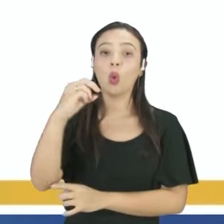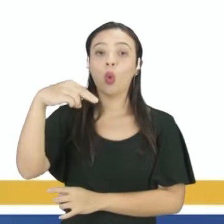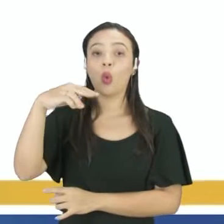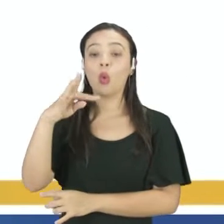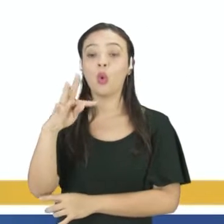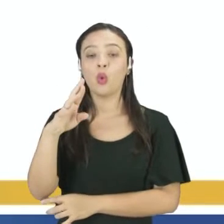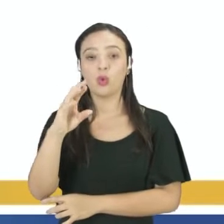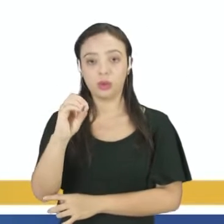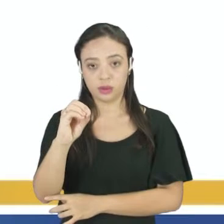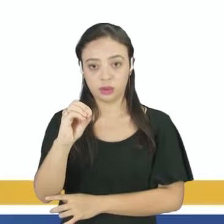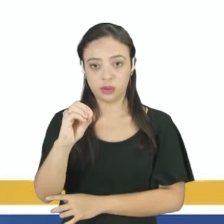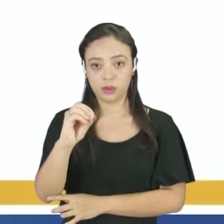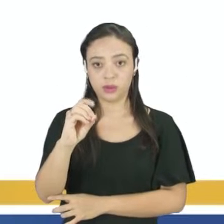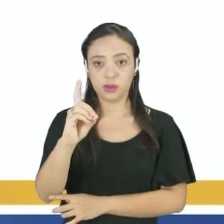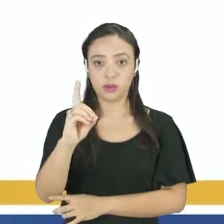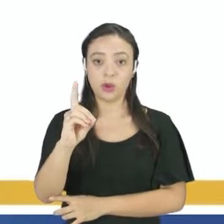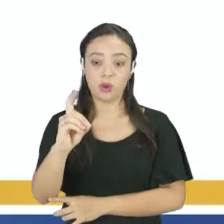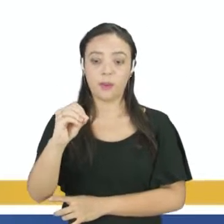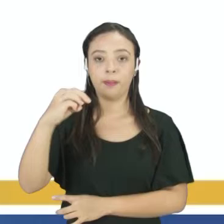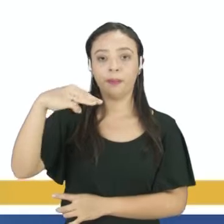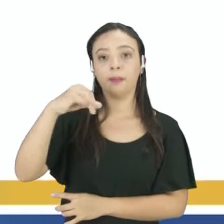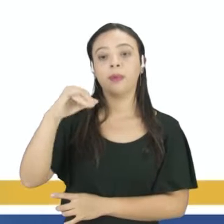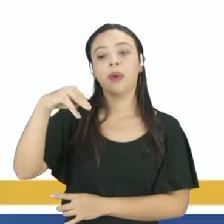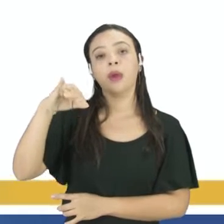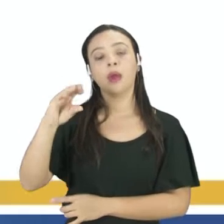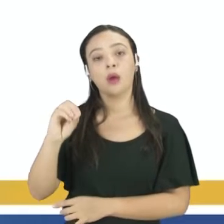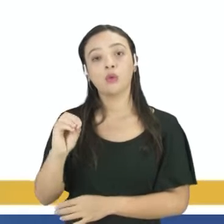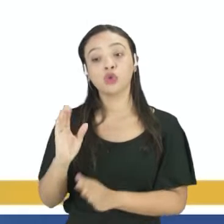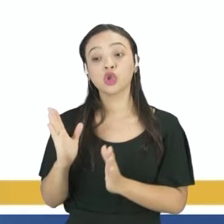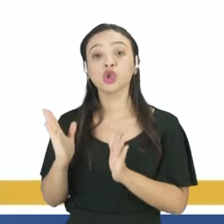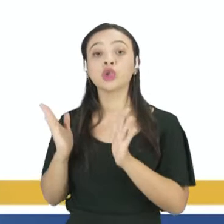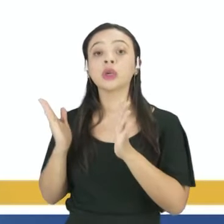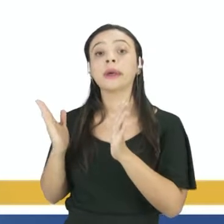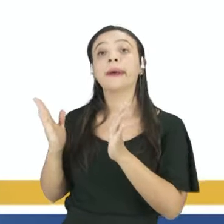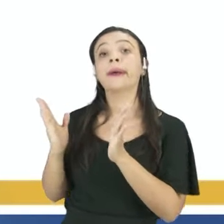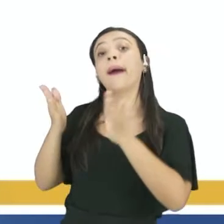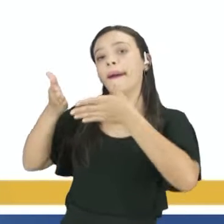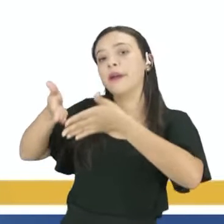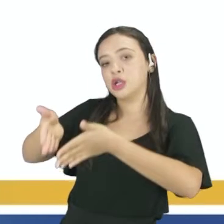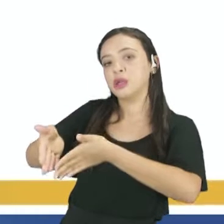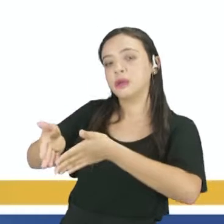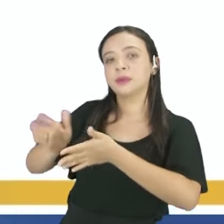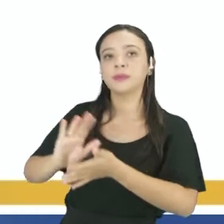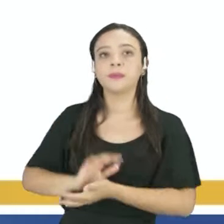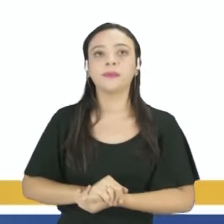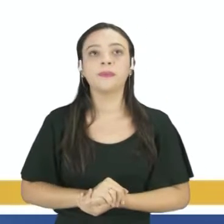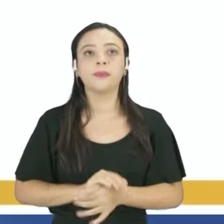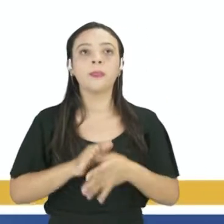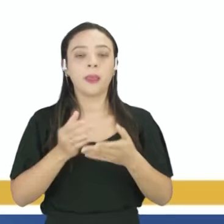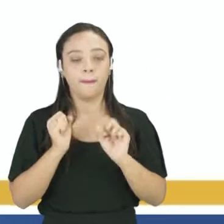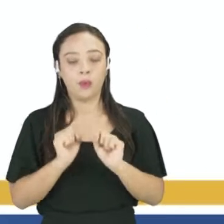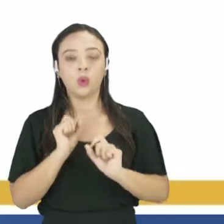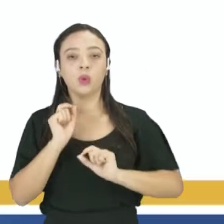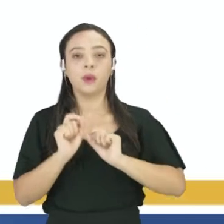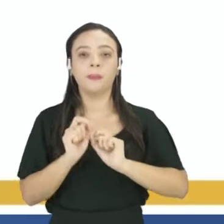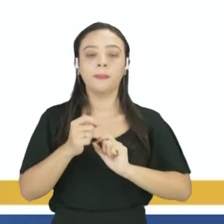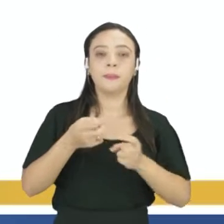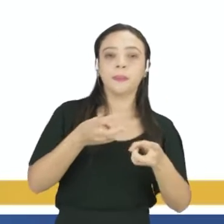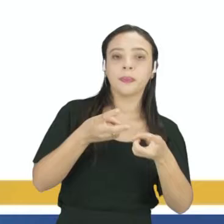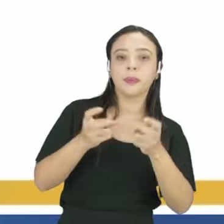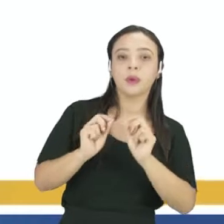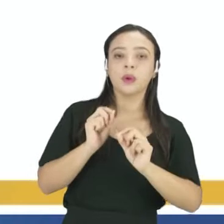onde chega a ponta da flecha, né? Para você não achar estranho essas palavras. Então a gente pode analisar